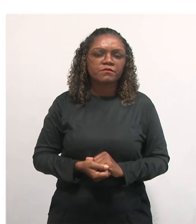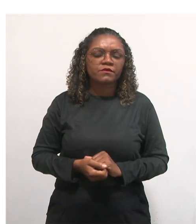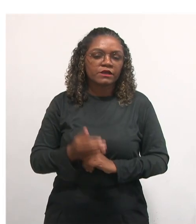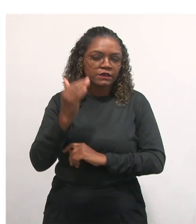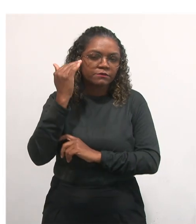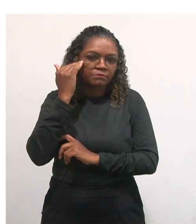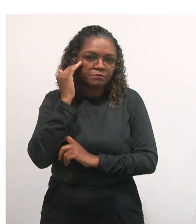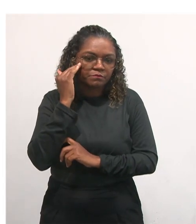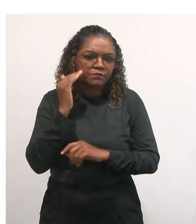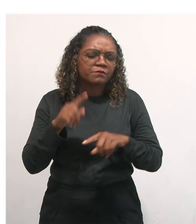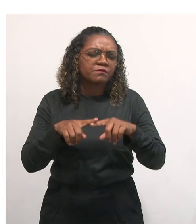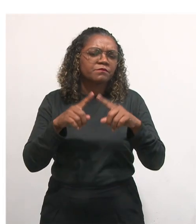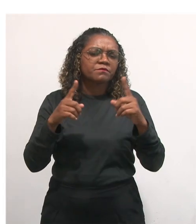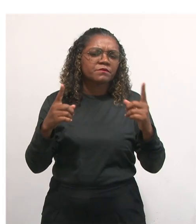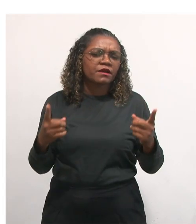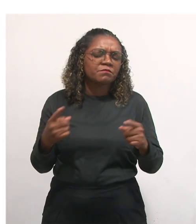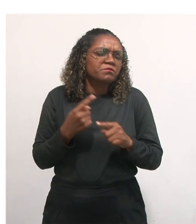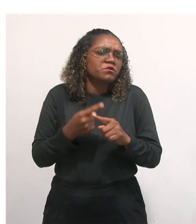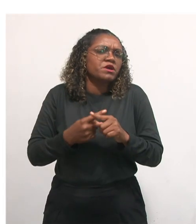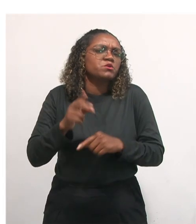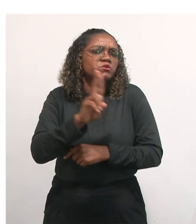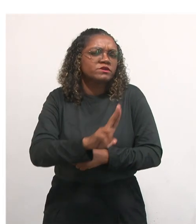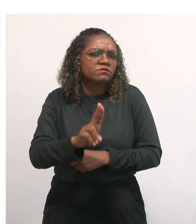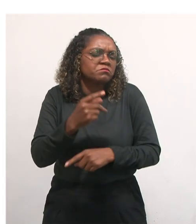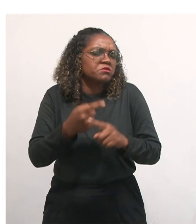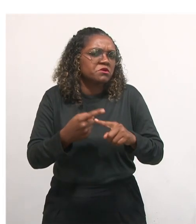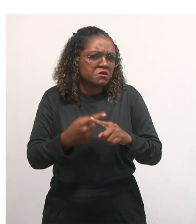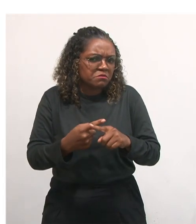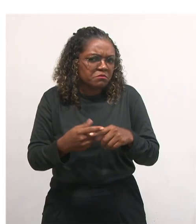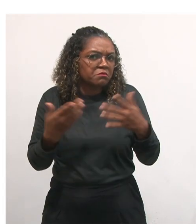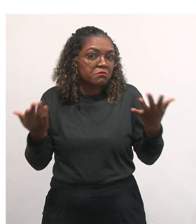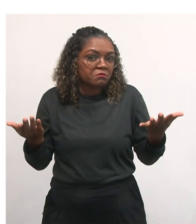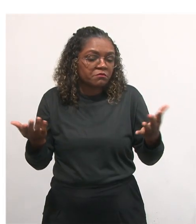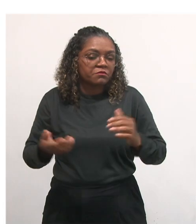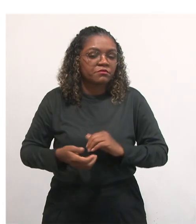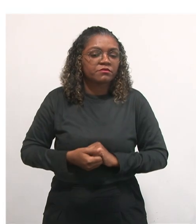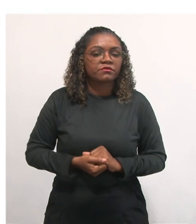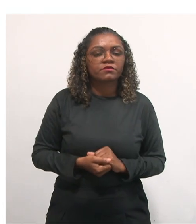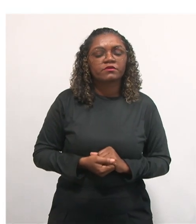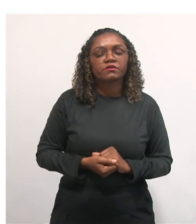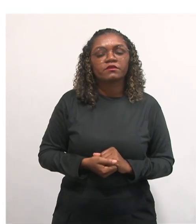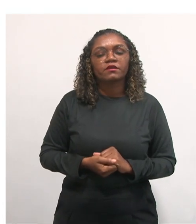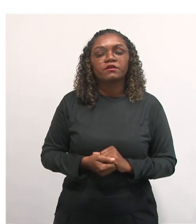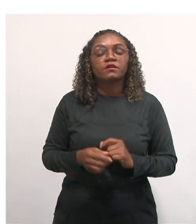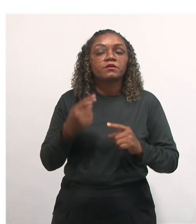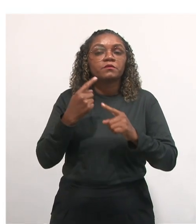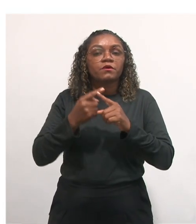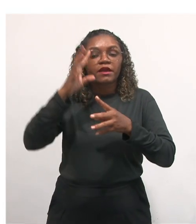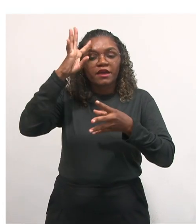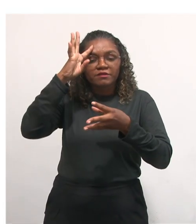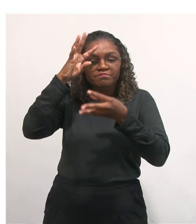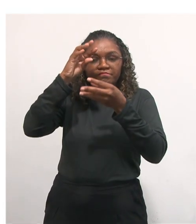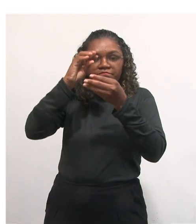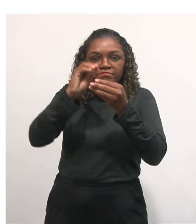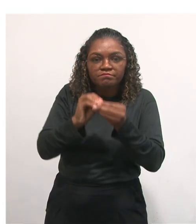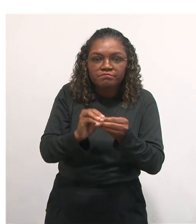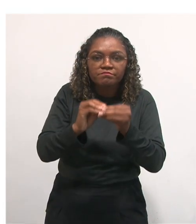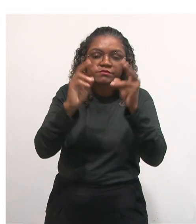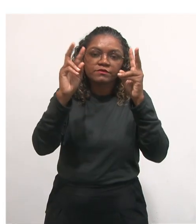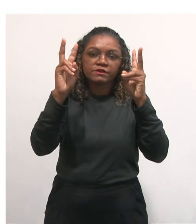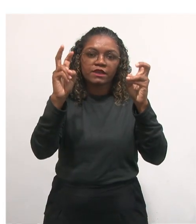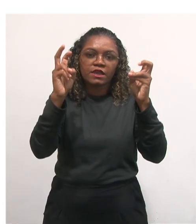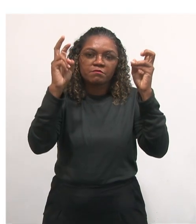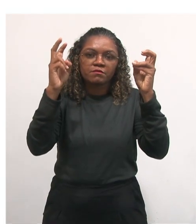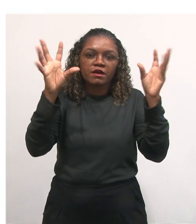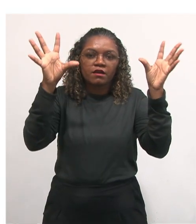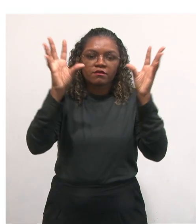Ok? E por que se usa questionários? Porque ele sintetiza o tema em questões